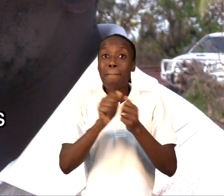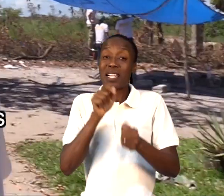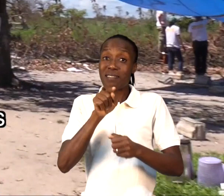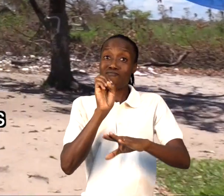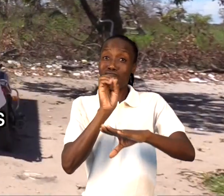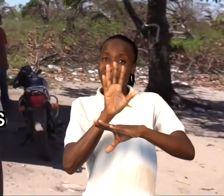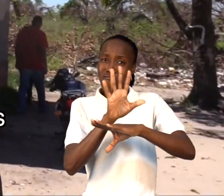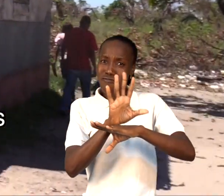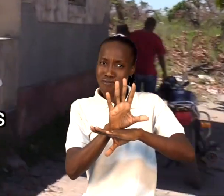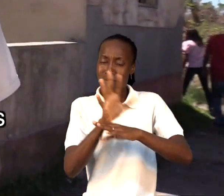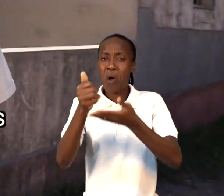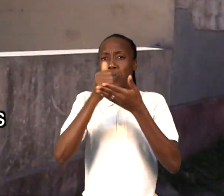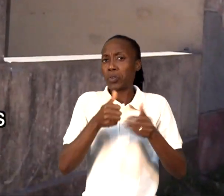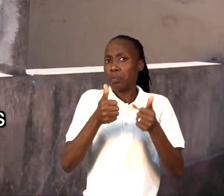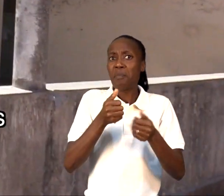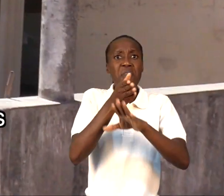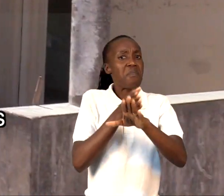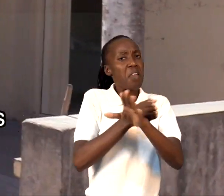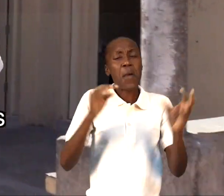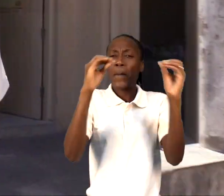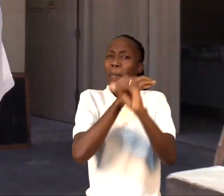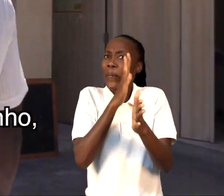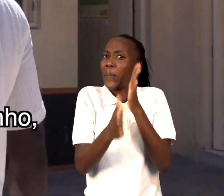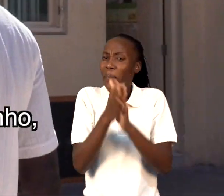tínhamos, conseguimos passar todos sem nenhum ferir.